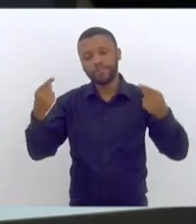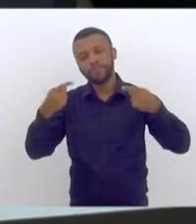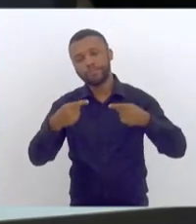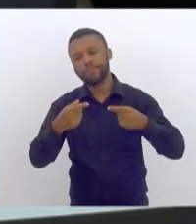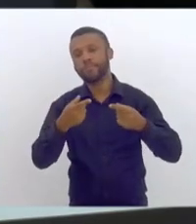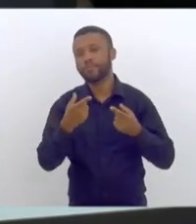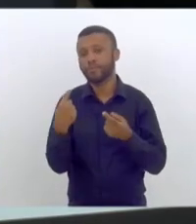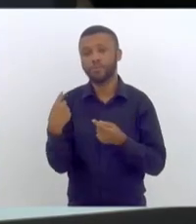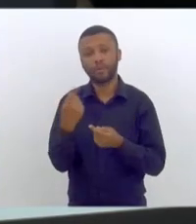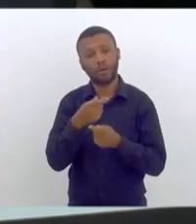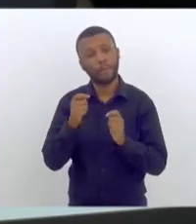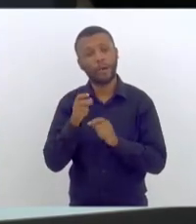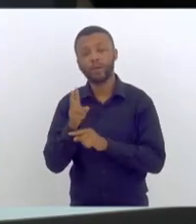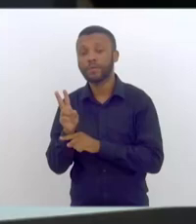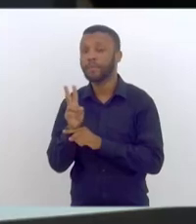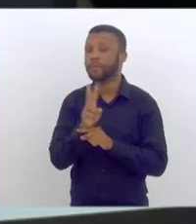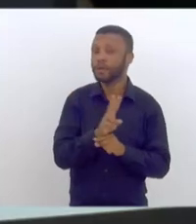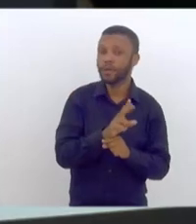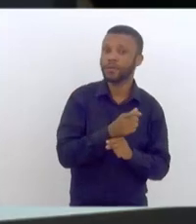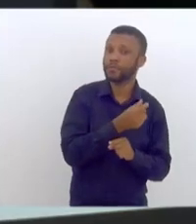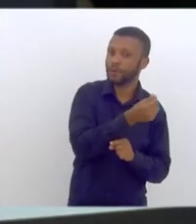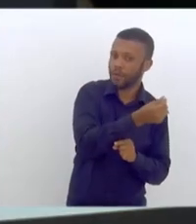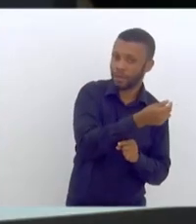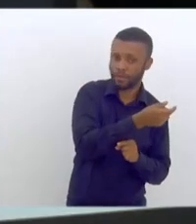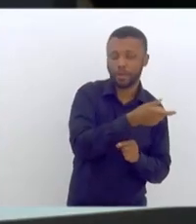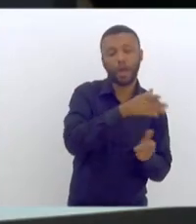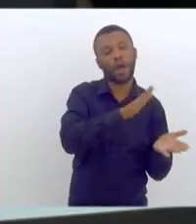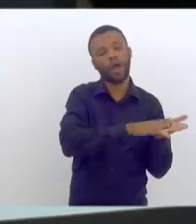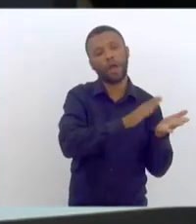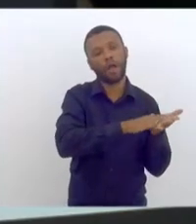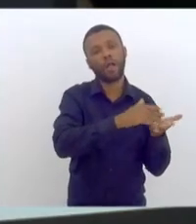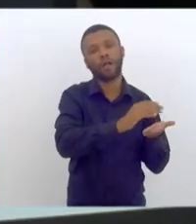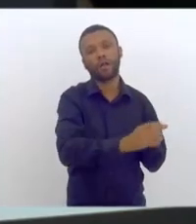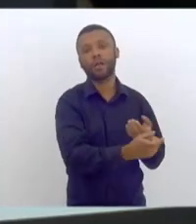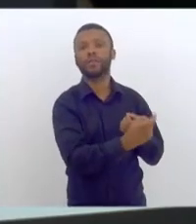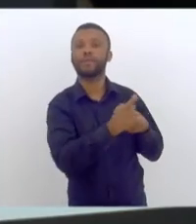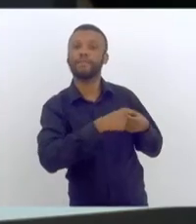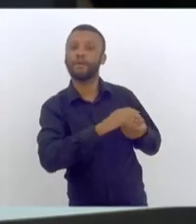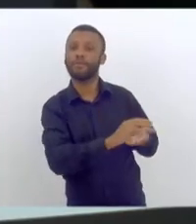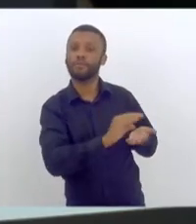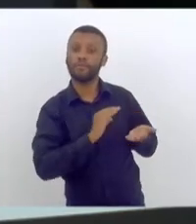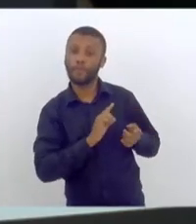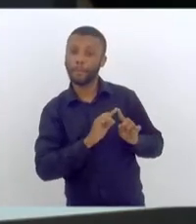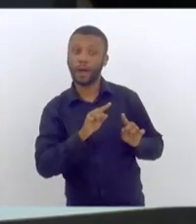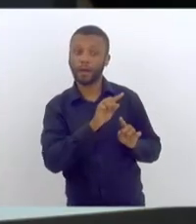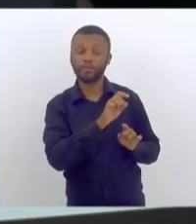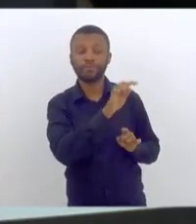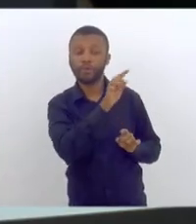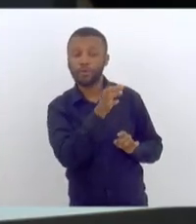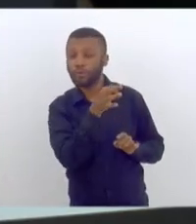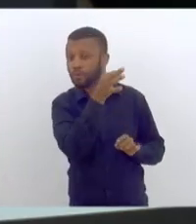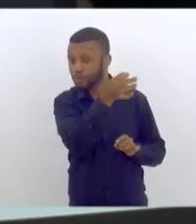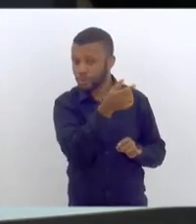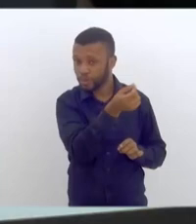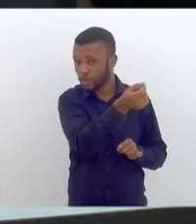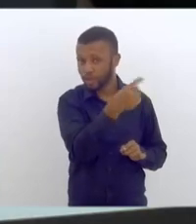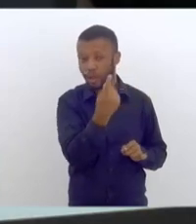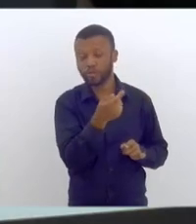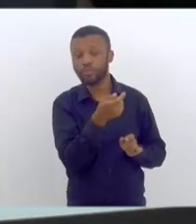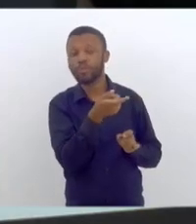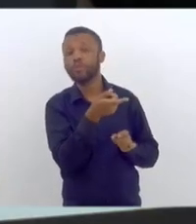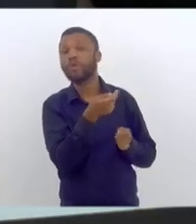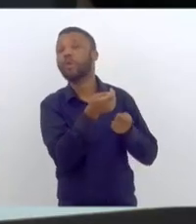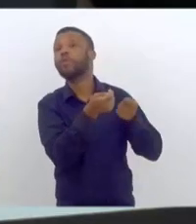emprestar o dinheiro e exigir que eles devolvam o dinheiro mas o que eles vão fazer com aquele dinheiro a gente não pode não tem gerencia né